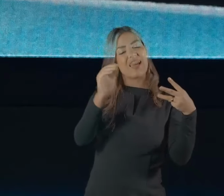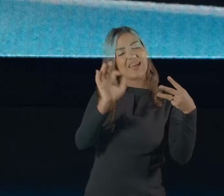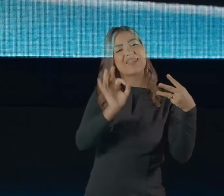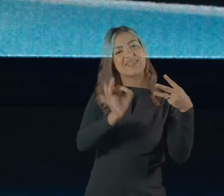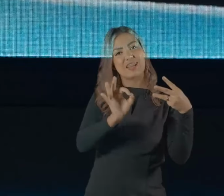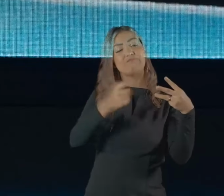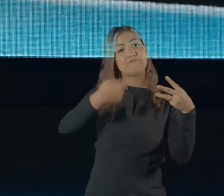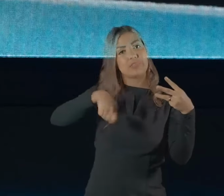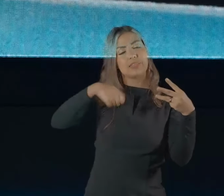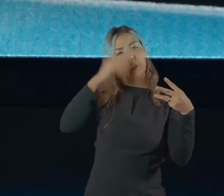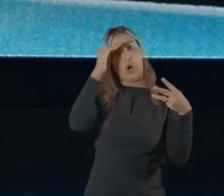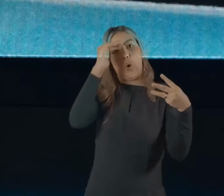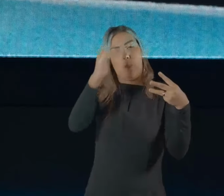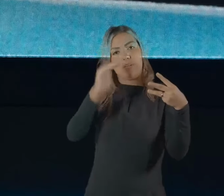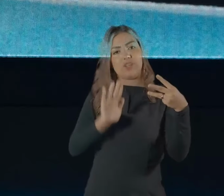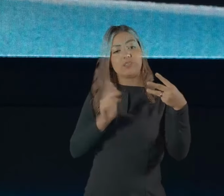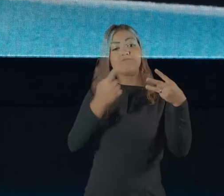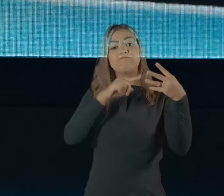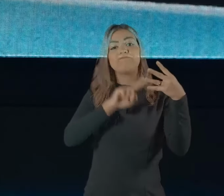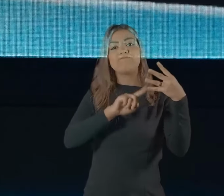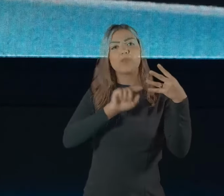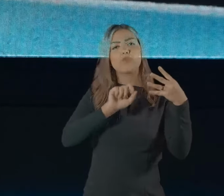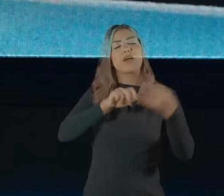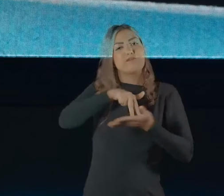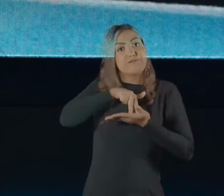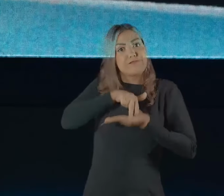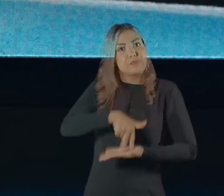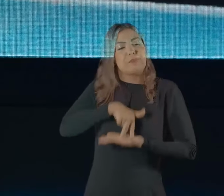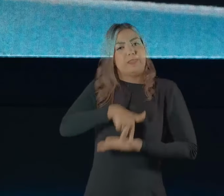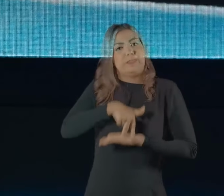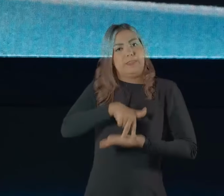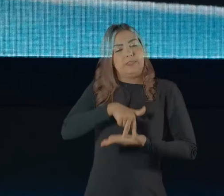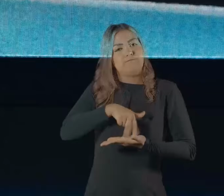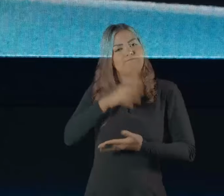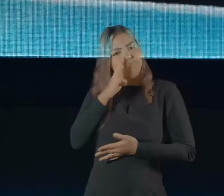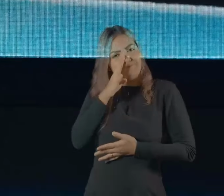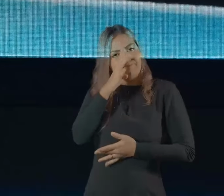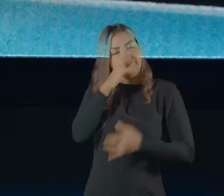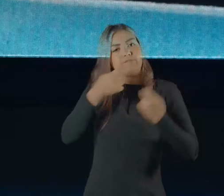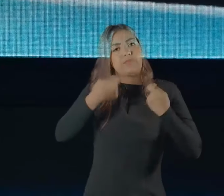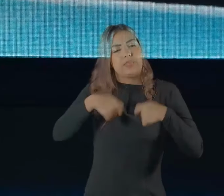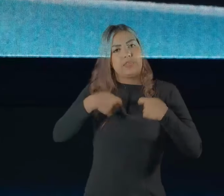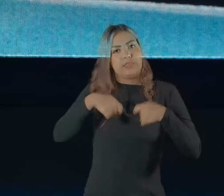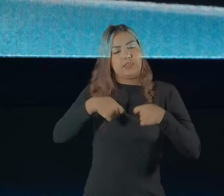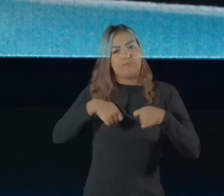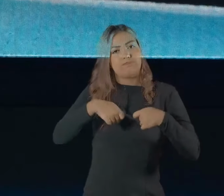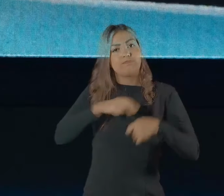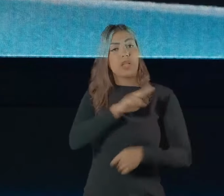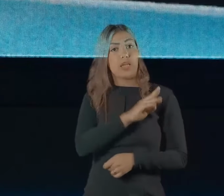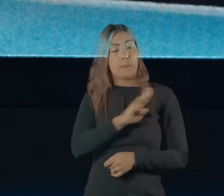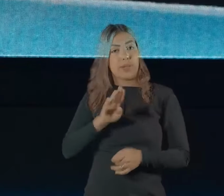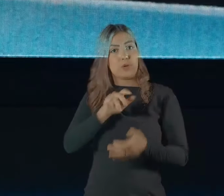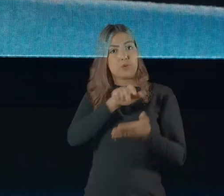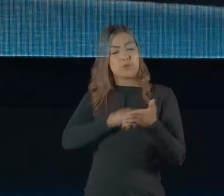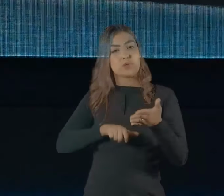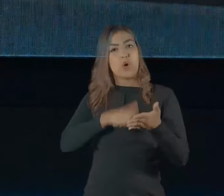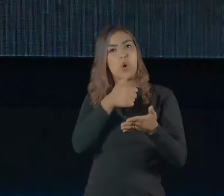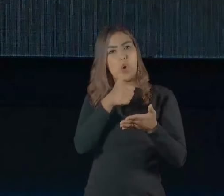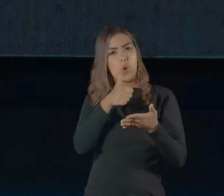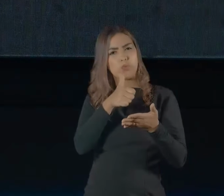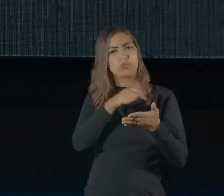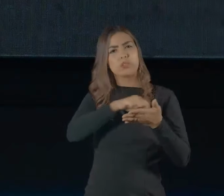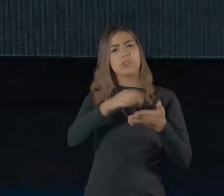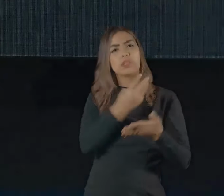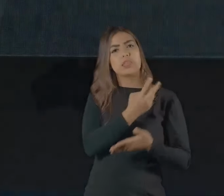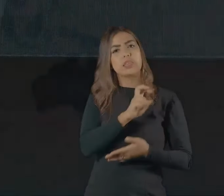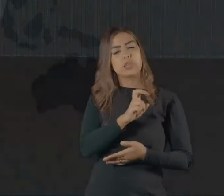Obediência. O seu chamado requer perseverança. Hebreus 11, de 35 a 38, diz assim: